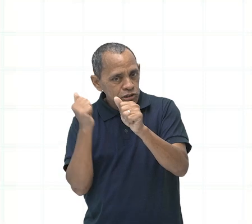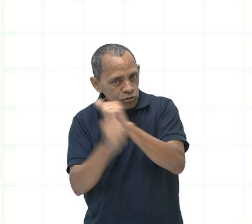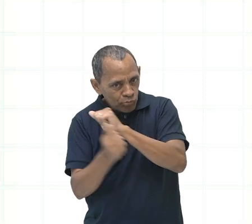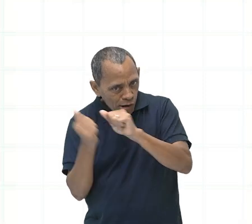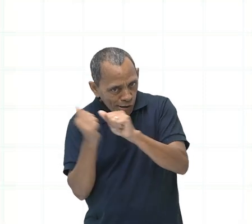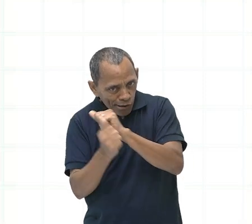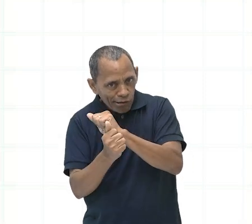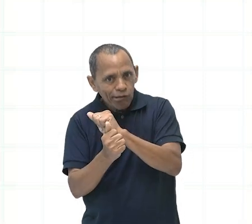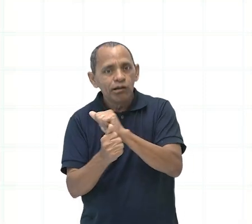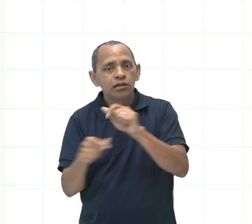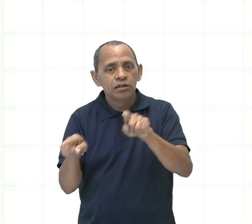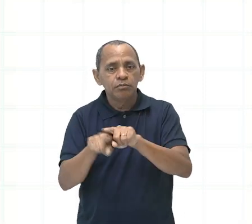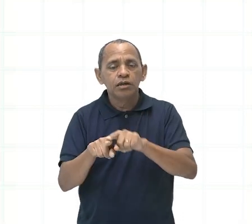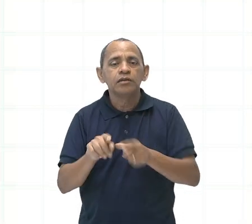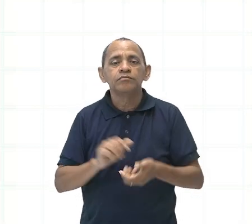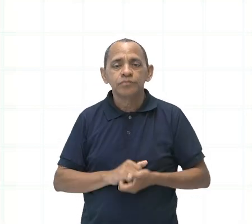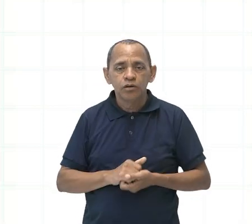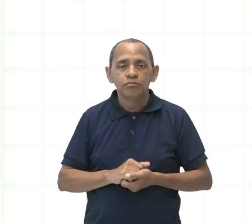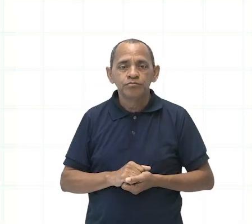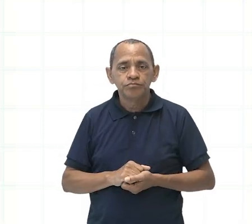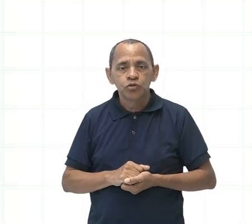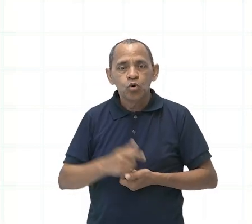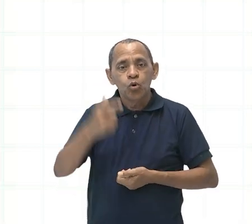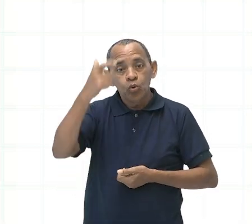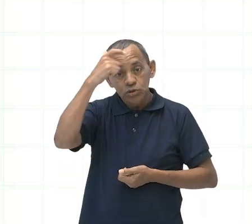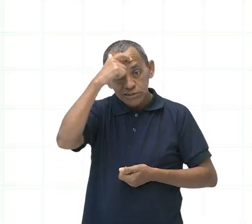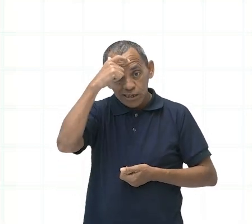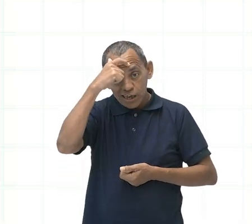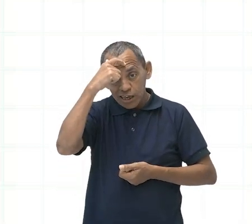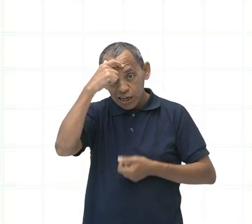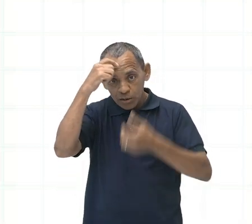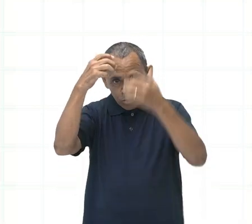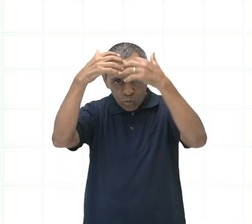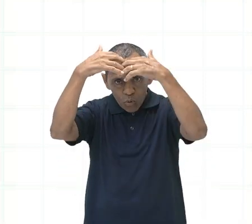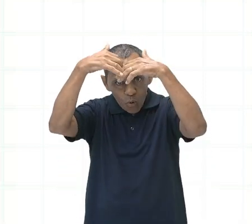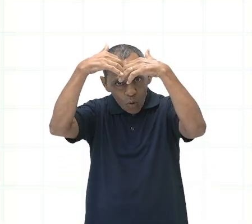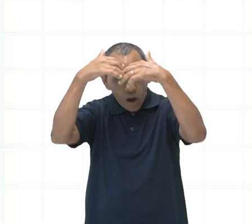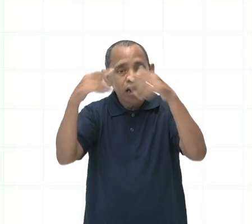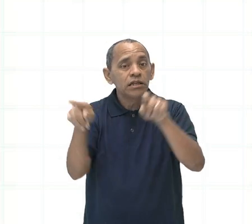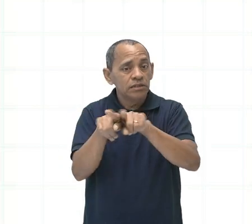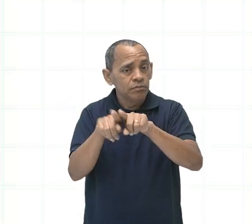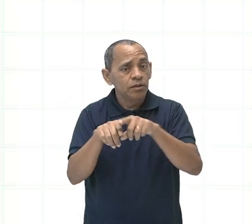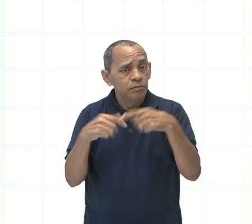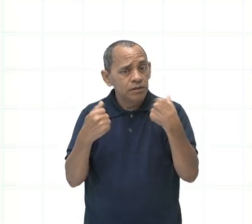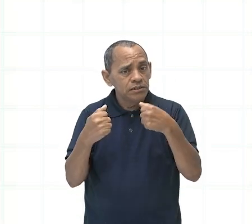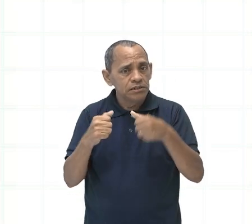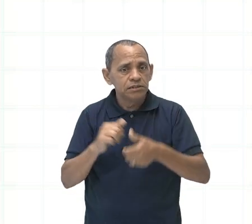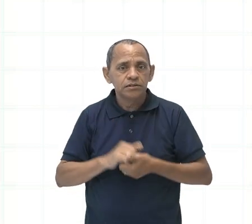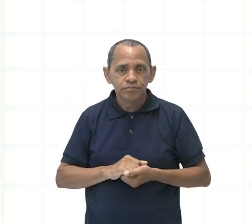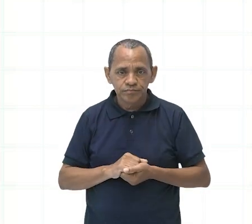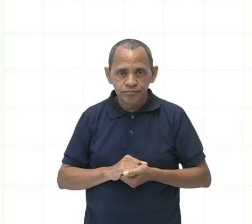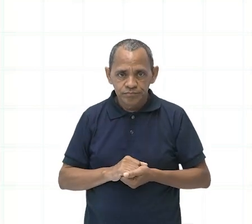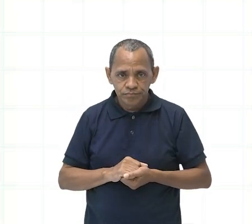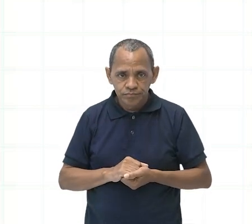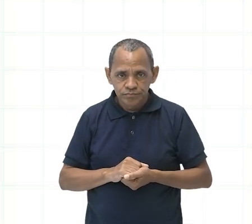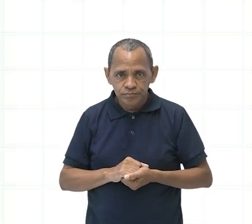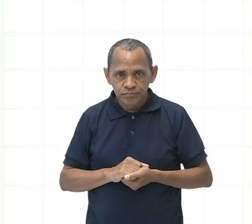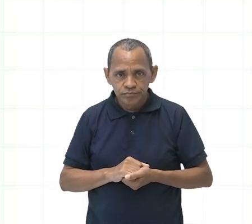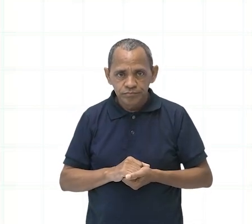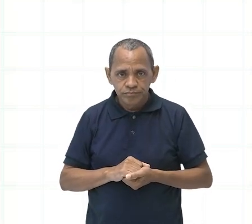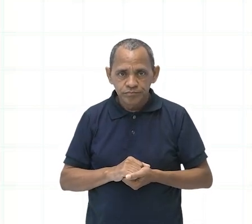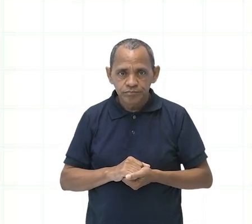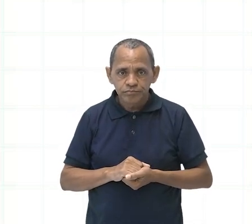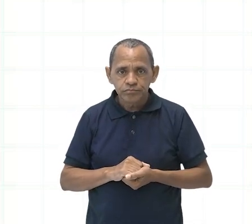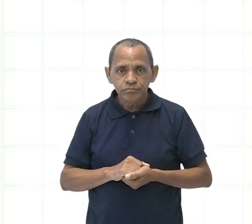cérebro precisa de leituras. Isto aqui é um período composto? Sim. Primeira oração. Assim